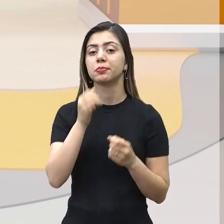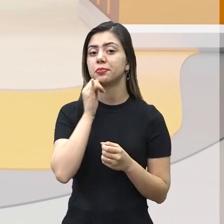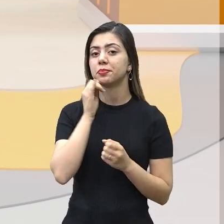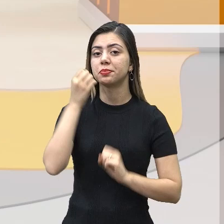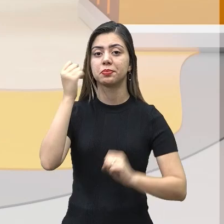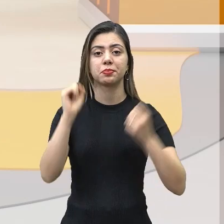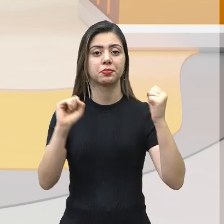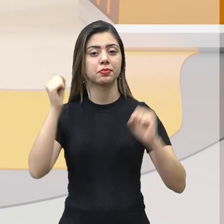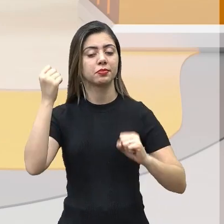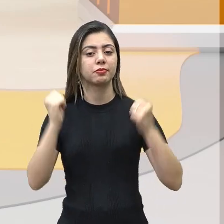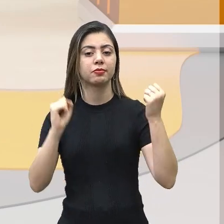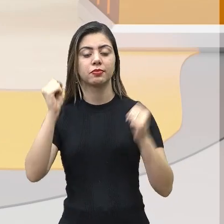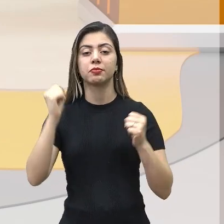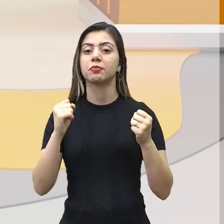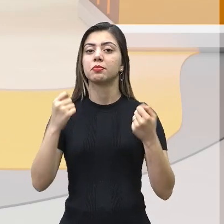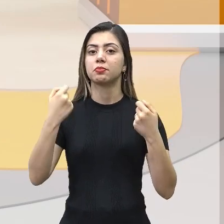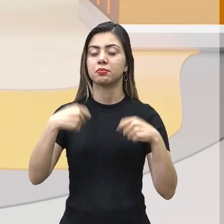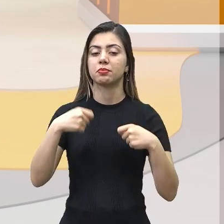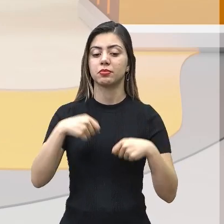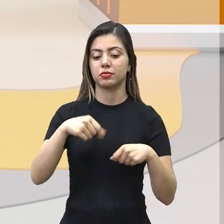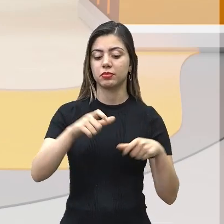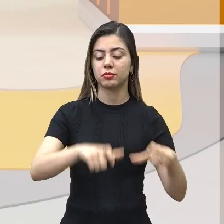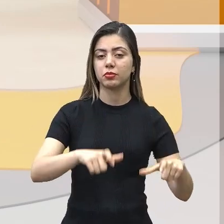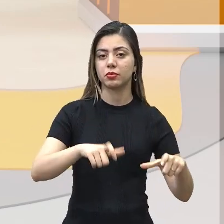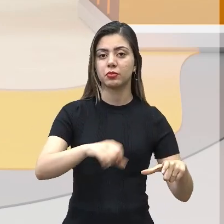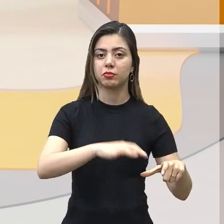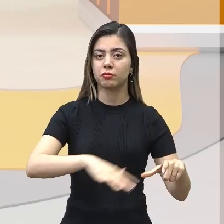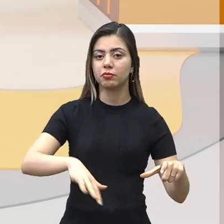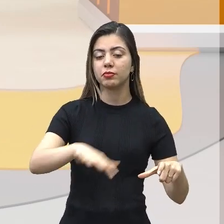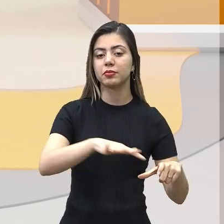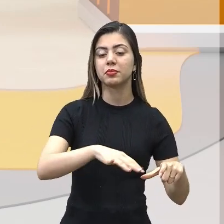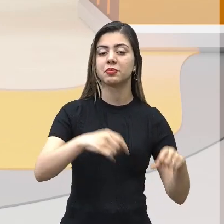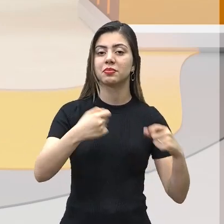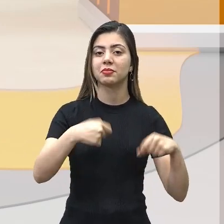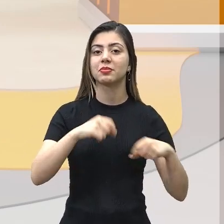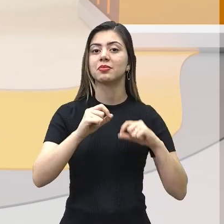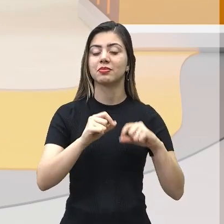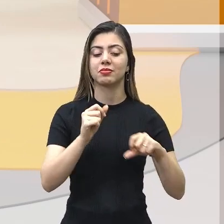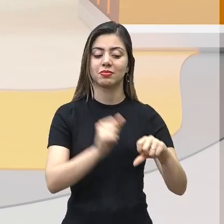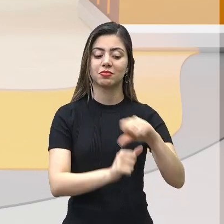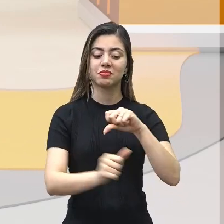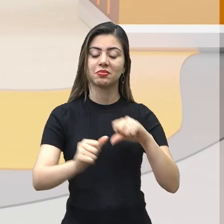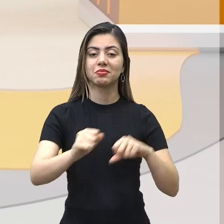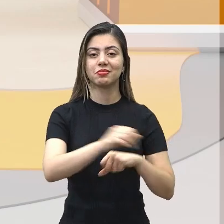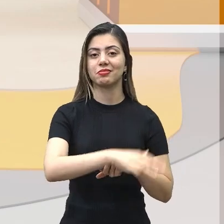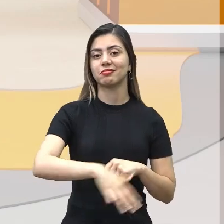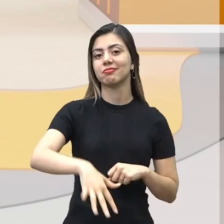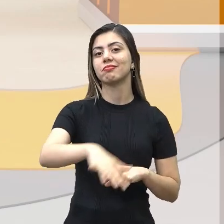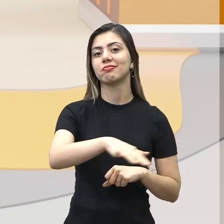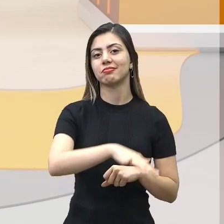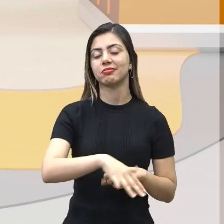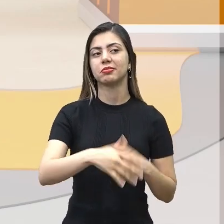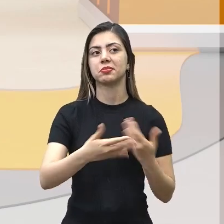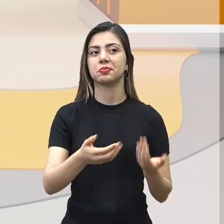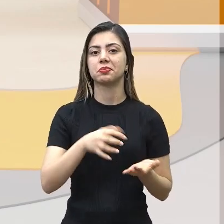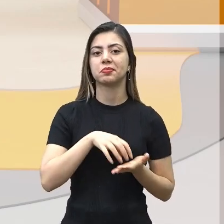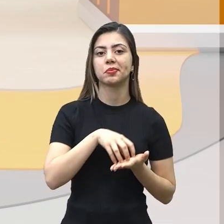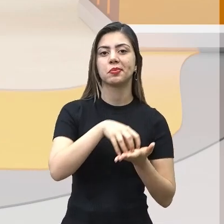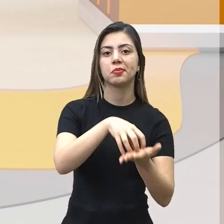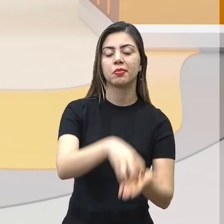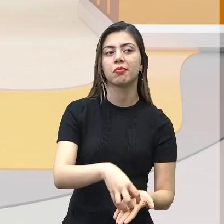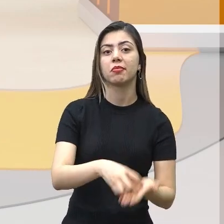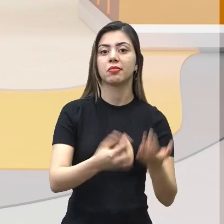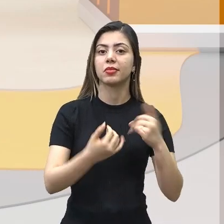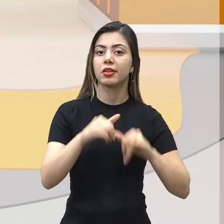fábrica, para ela poder existir num lugar, ela precisa de toda uma mudança ali ao redor, né? Transportes,